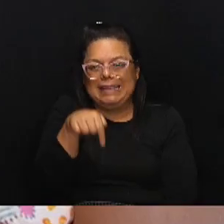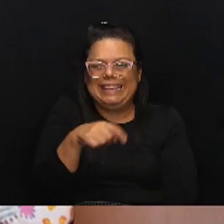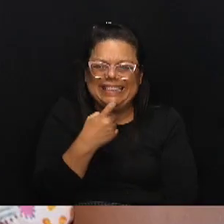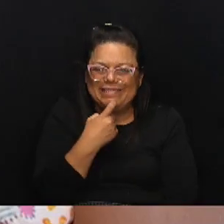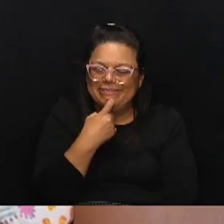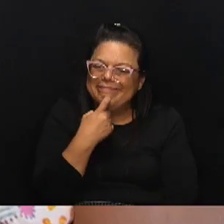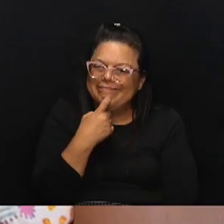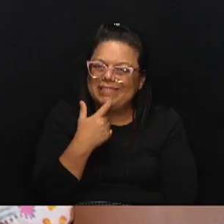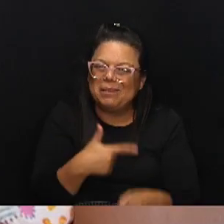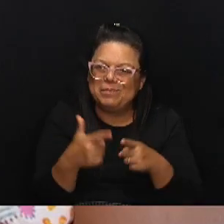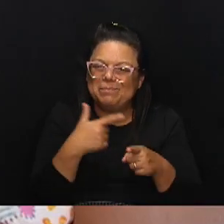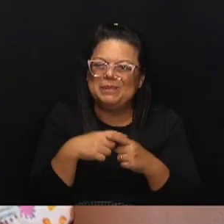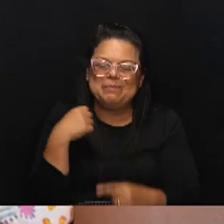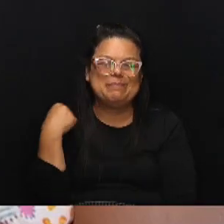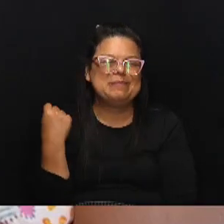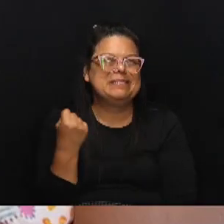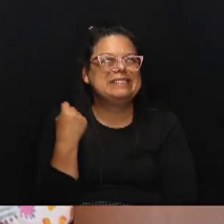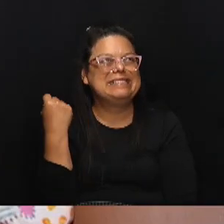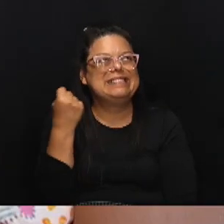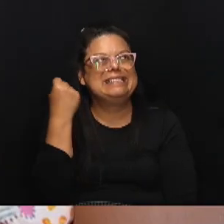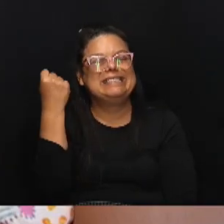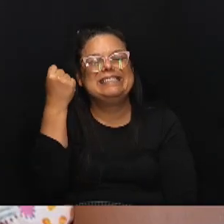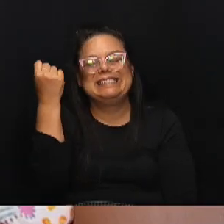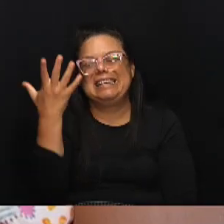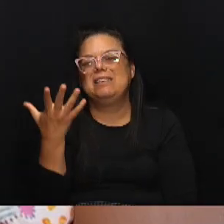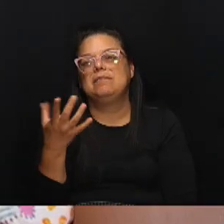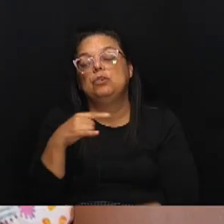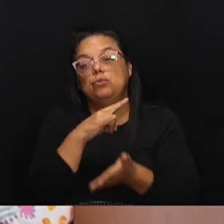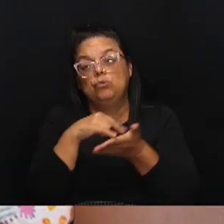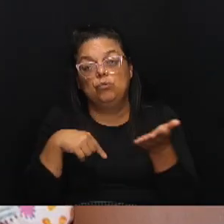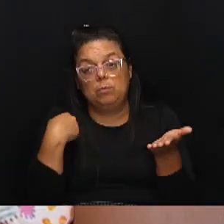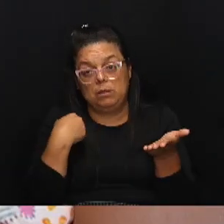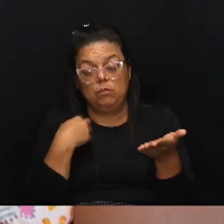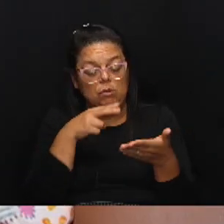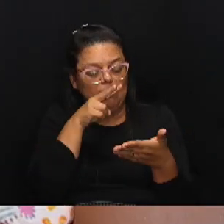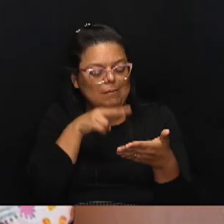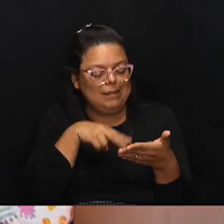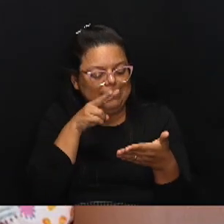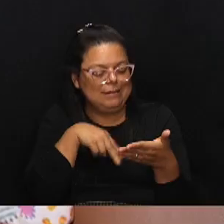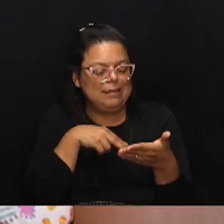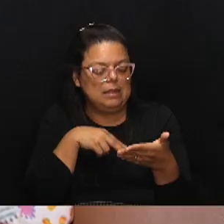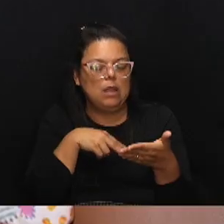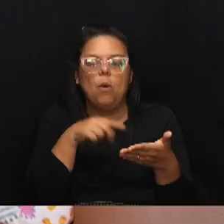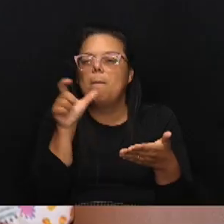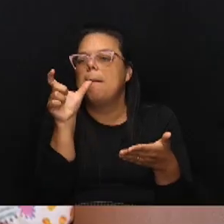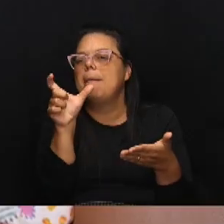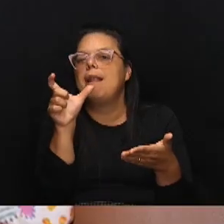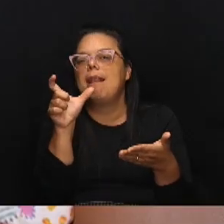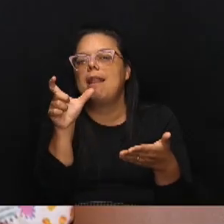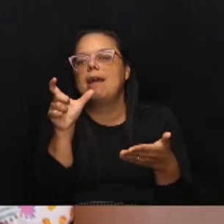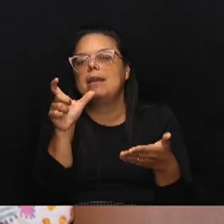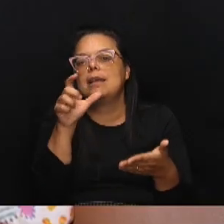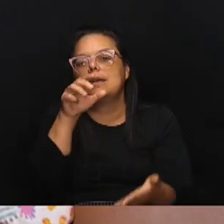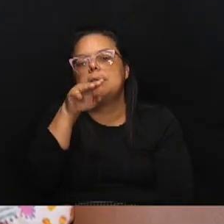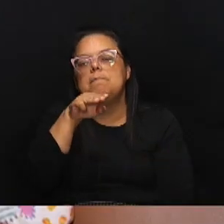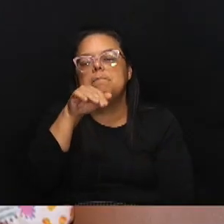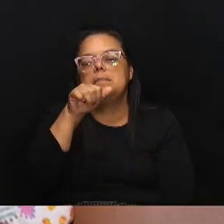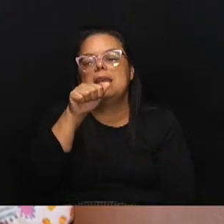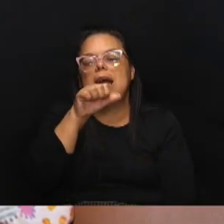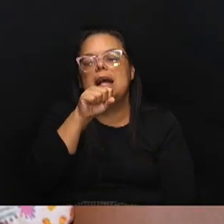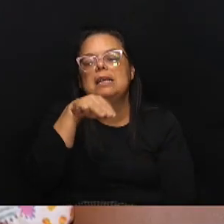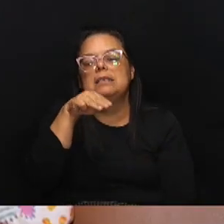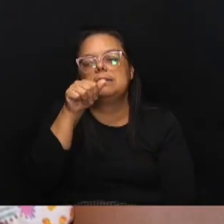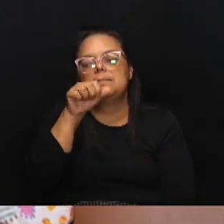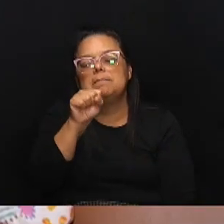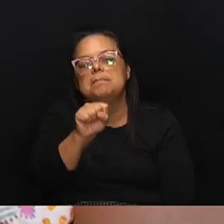que é a insalubridade. Nos documentos que eu li, há muitas vezes uma palavra que hoje não é comum, chamada miasmas